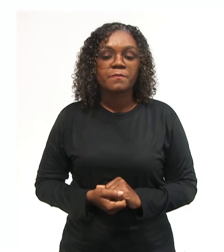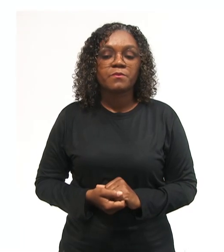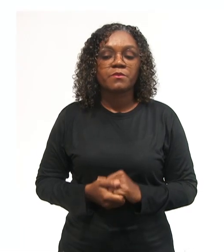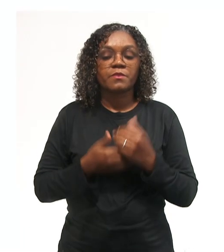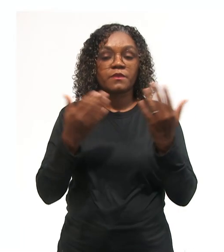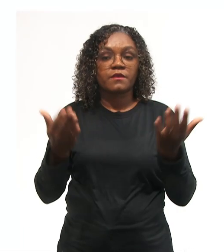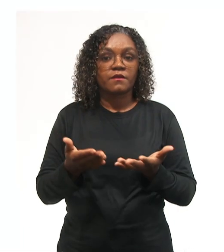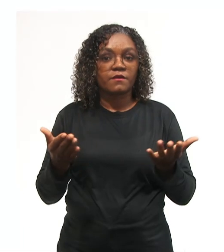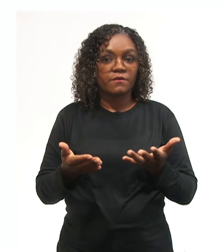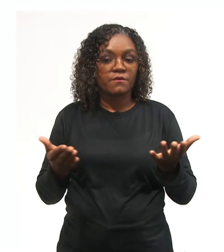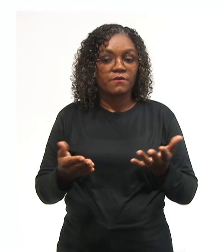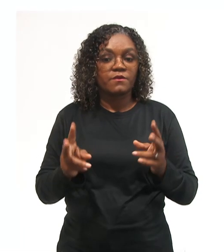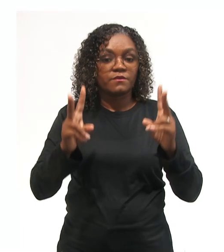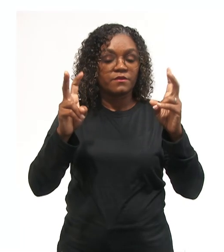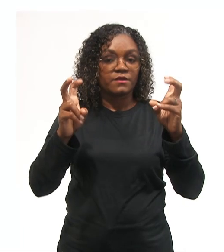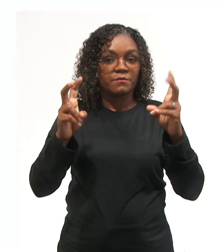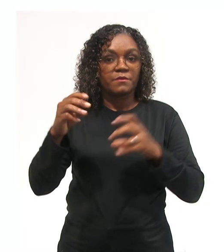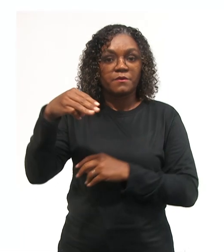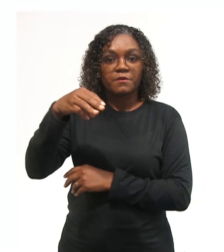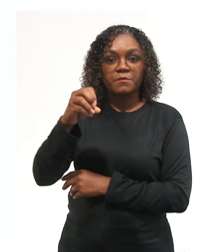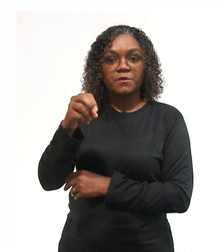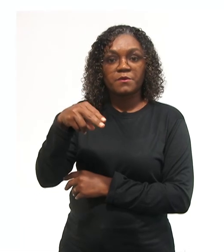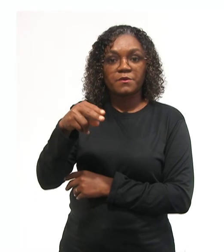pouquinho dos monopólios, né?